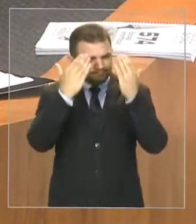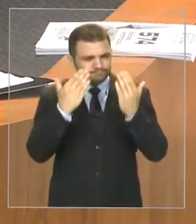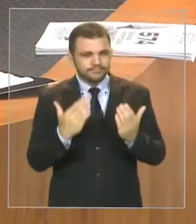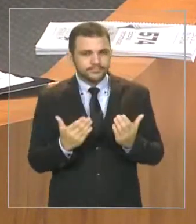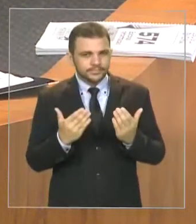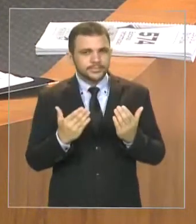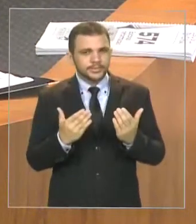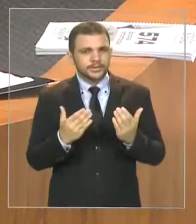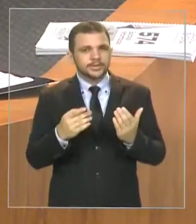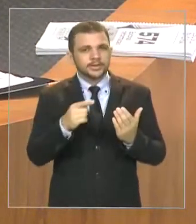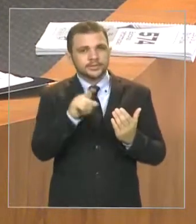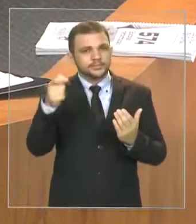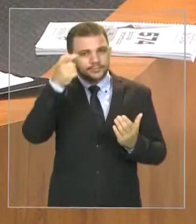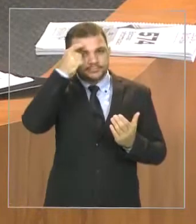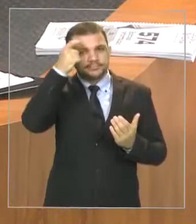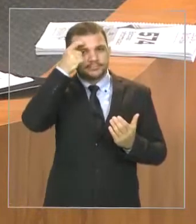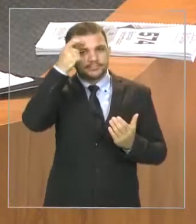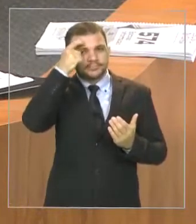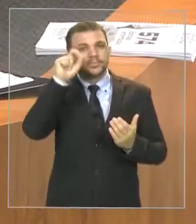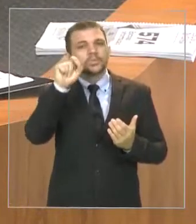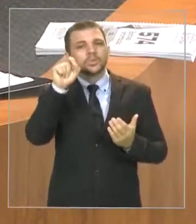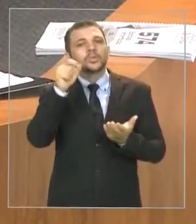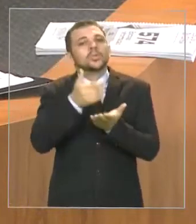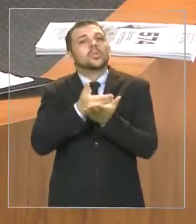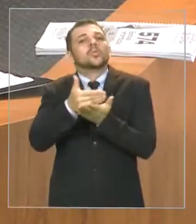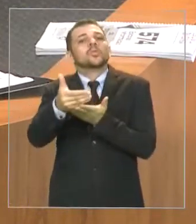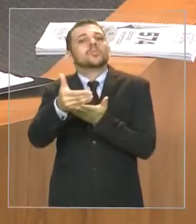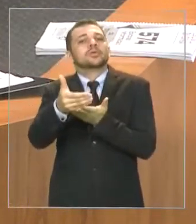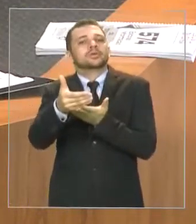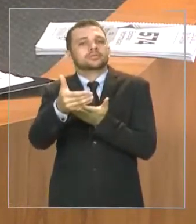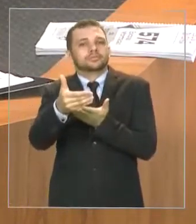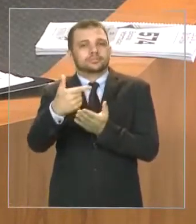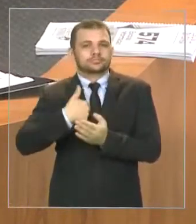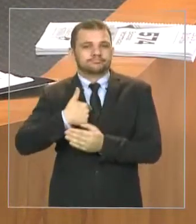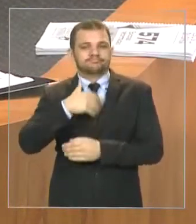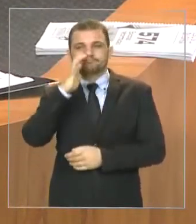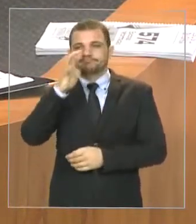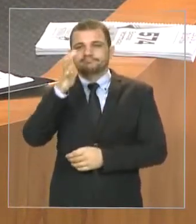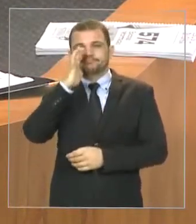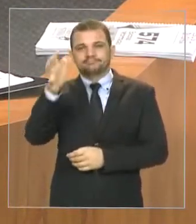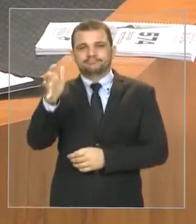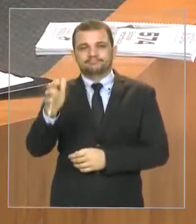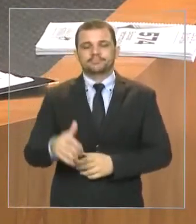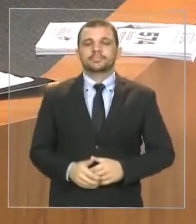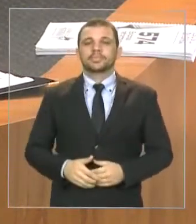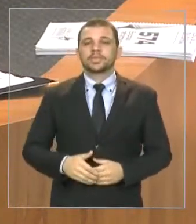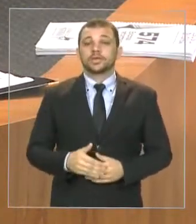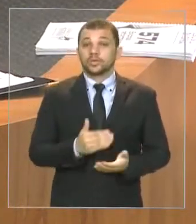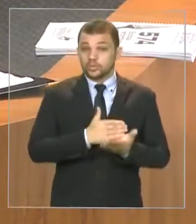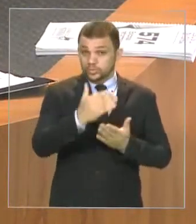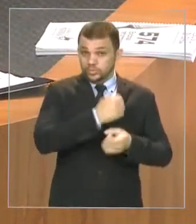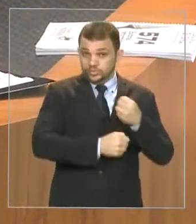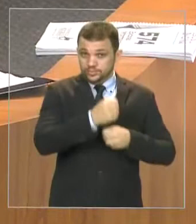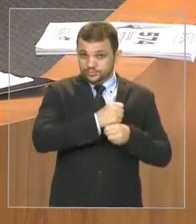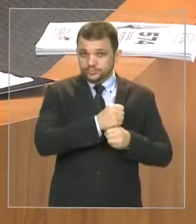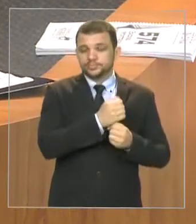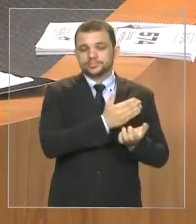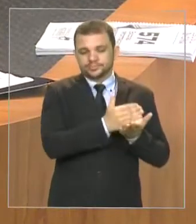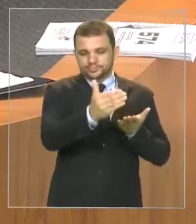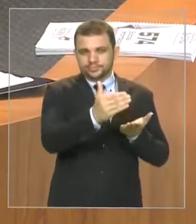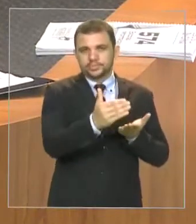o início das nossas denúncias. No início do ano, estivemos na cidade de